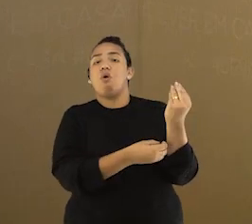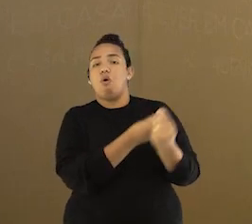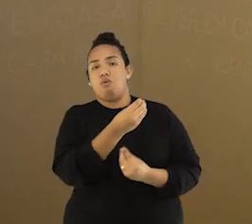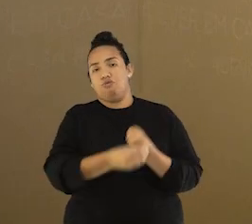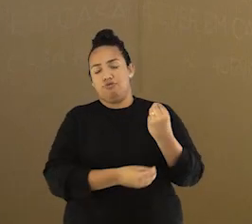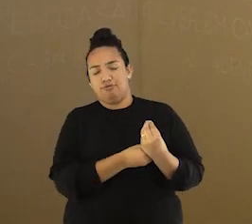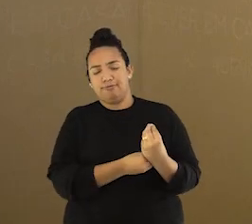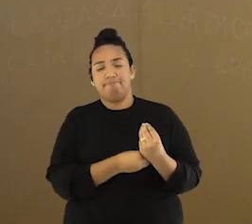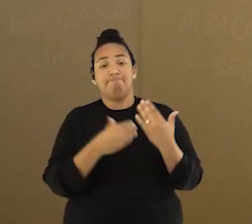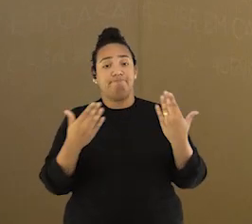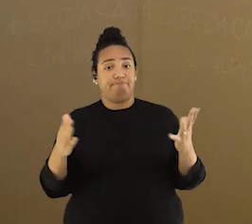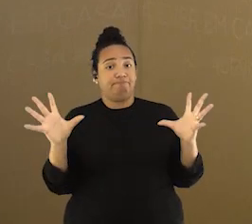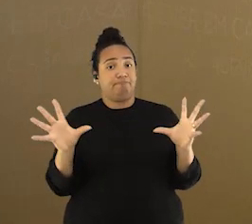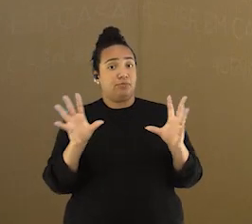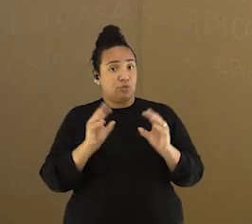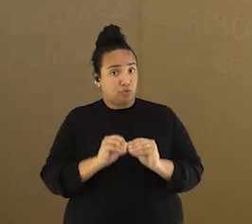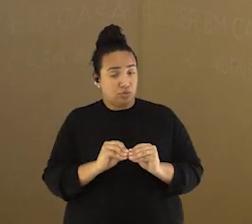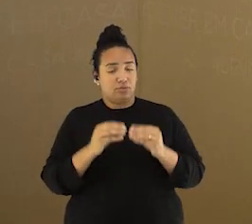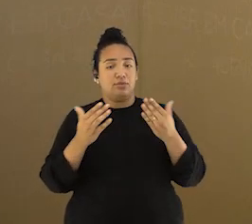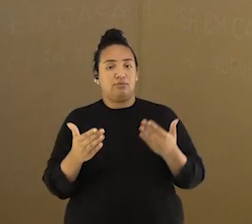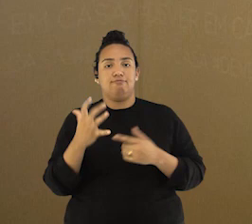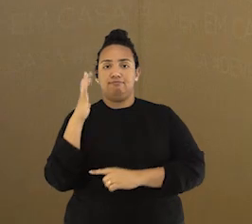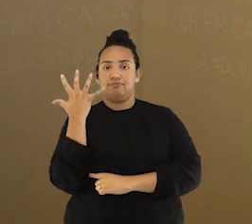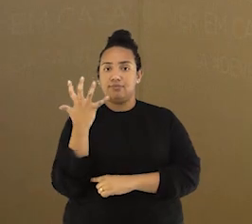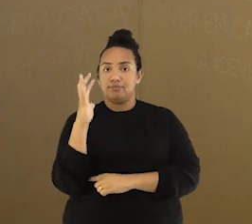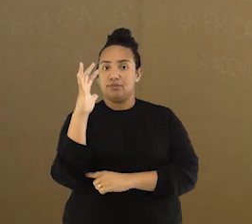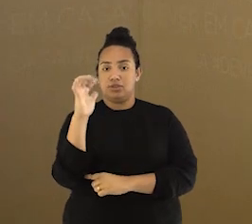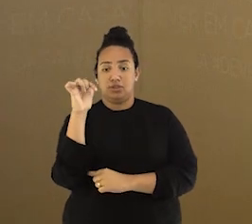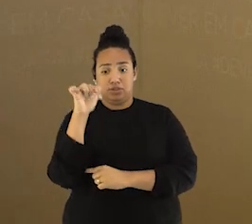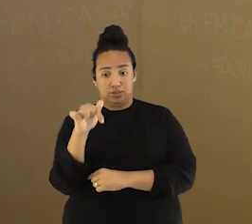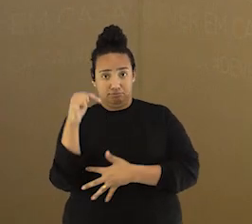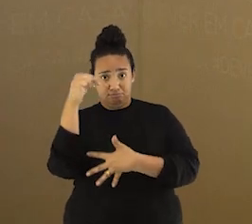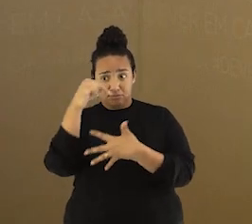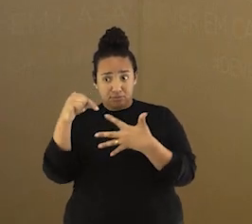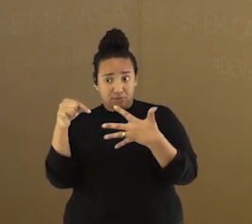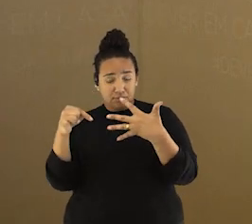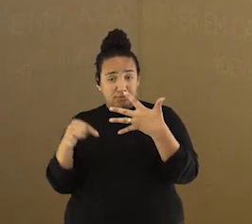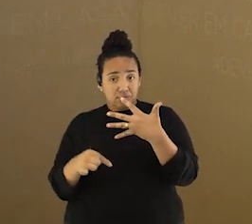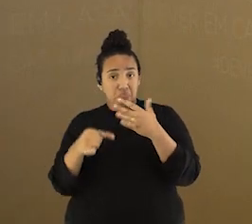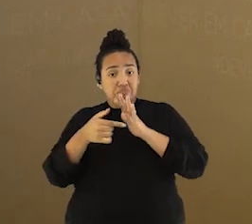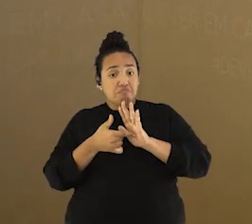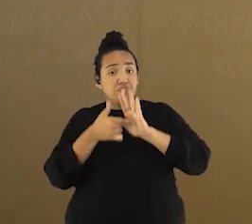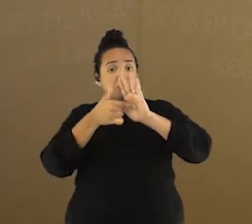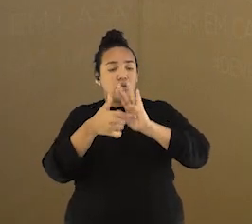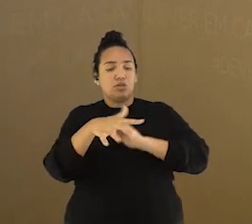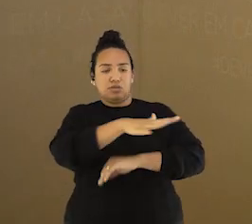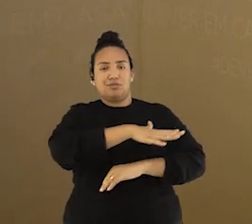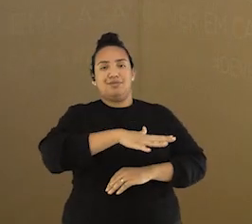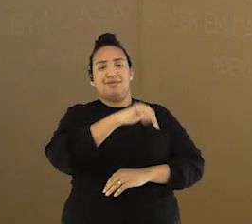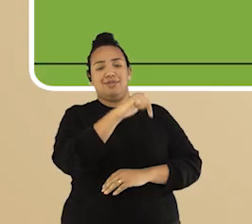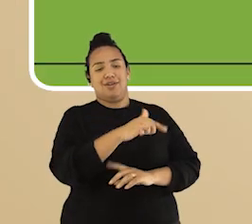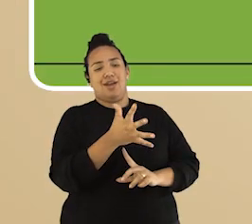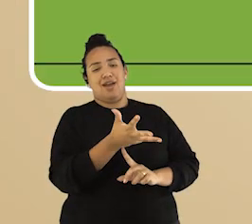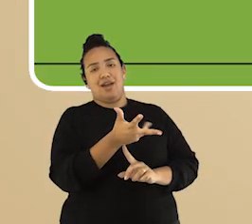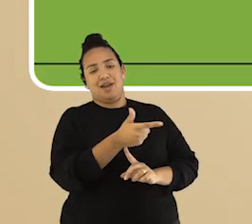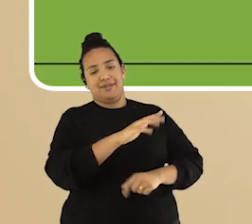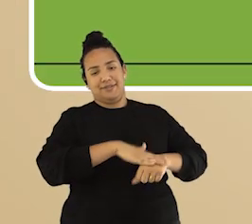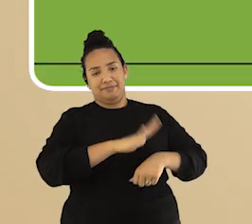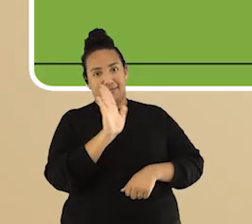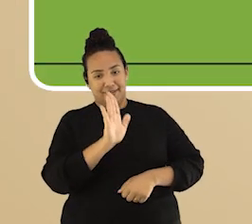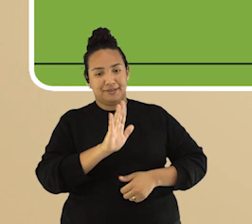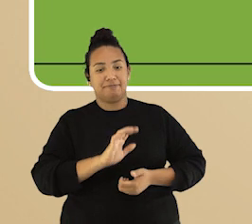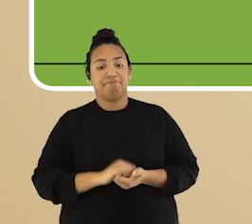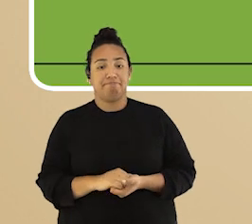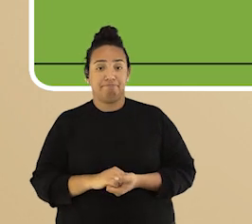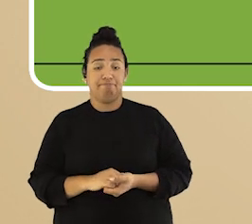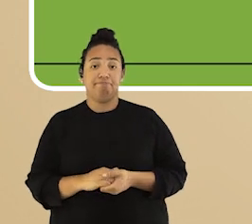Em resumo, as questões ambientais são mais aparentes no discurso desse tipo de arte. Um artista